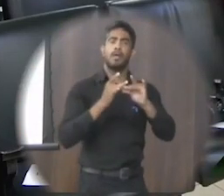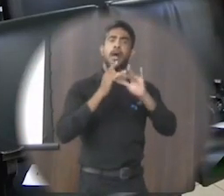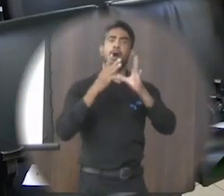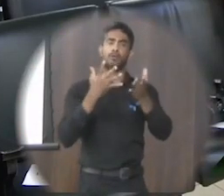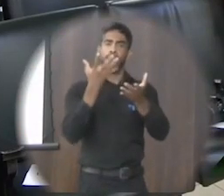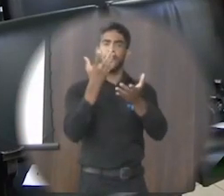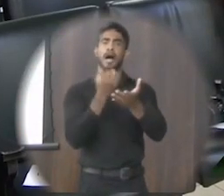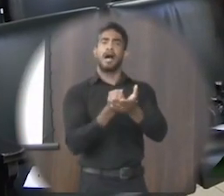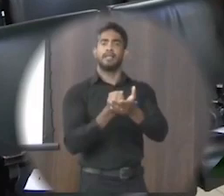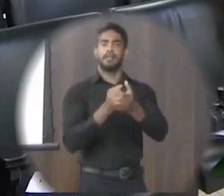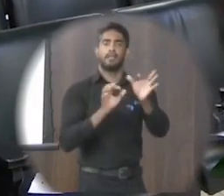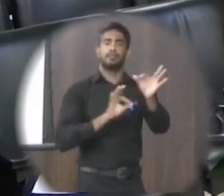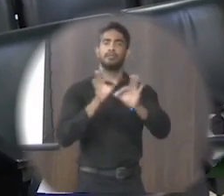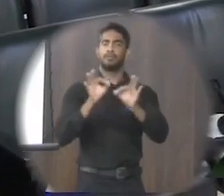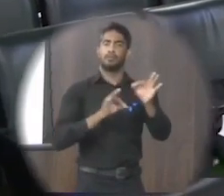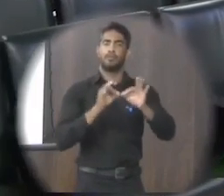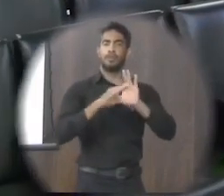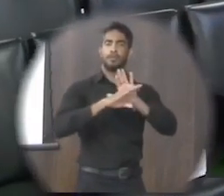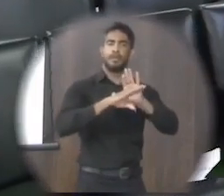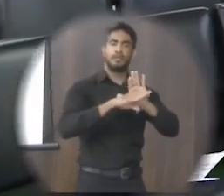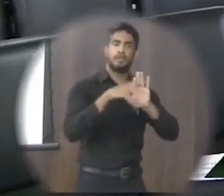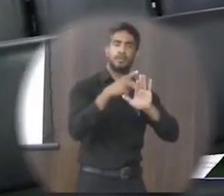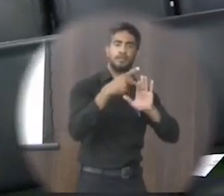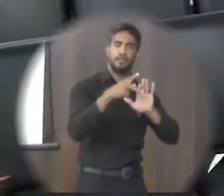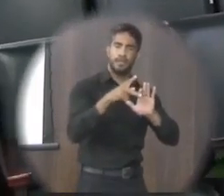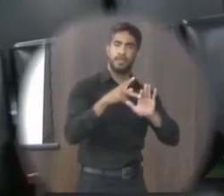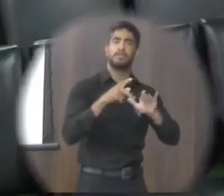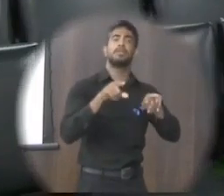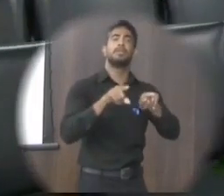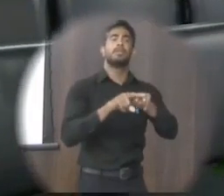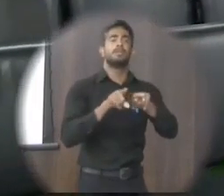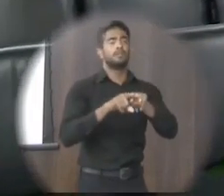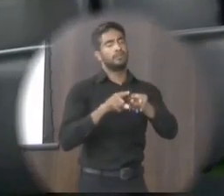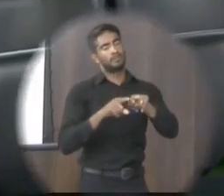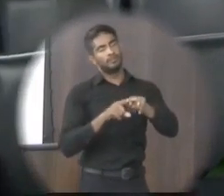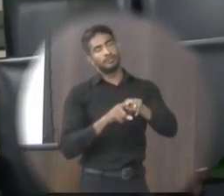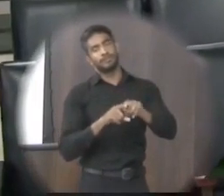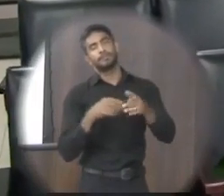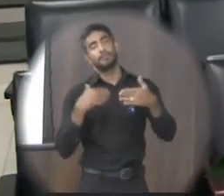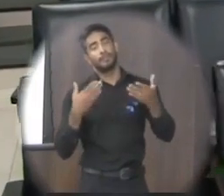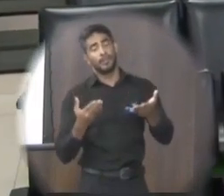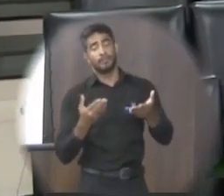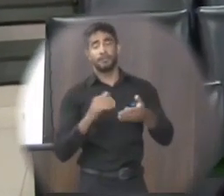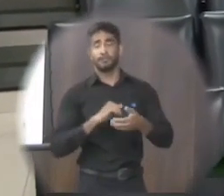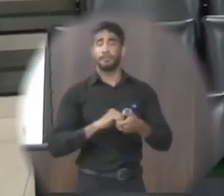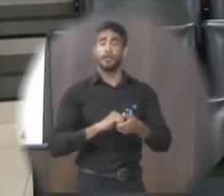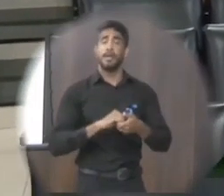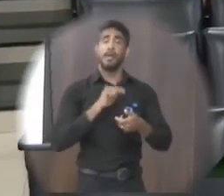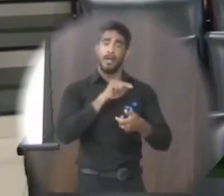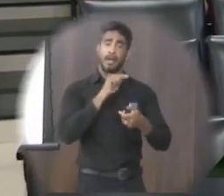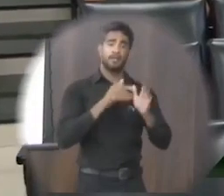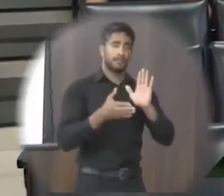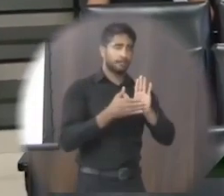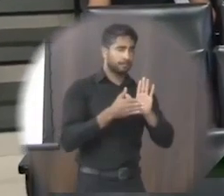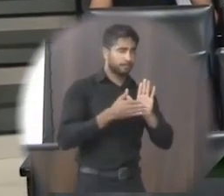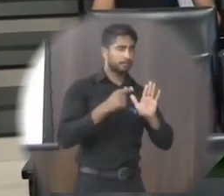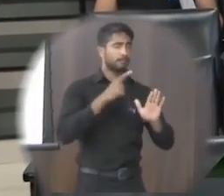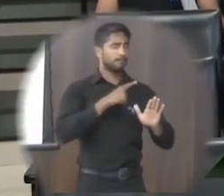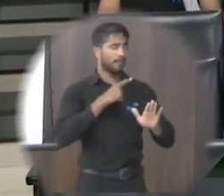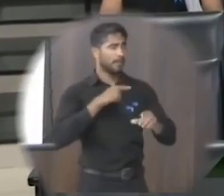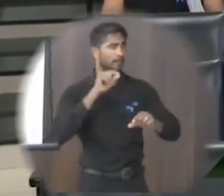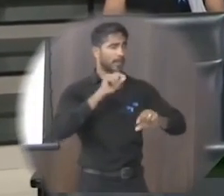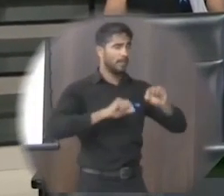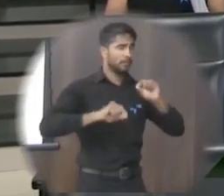adesão a plano de benefícios de previdência complementar e dá outras providências. Referida proposição vem no sentido